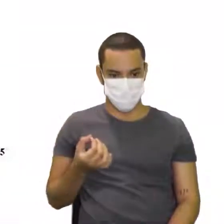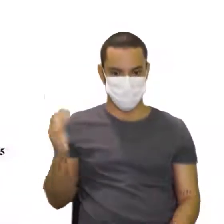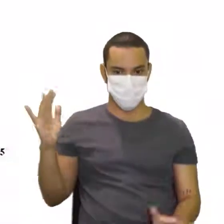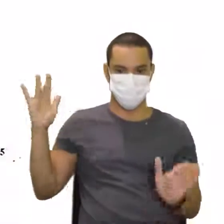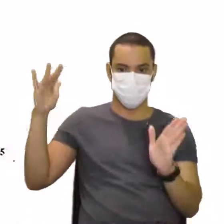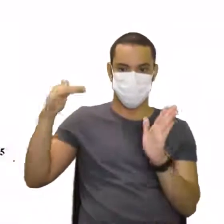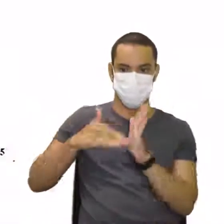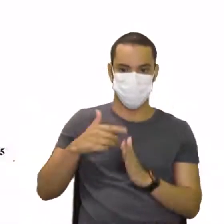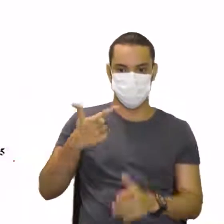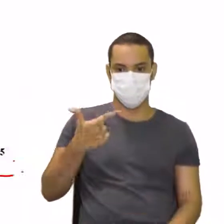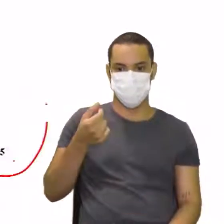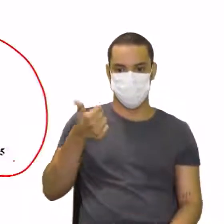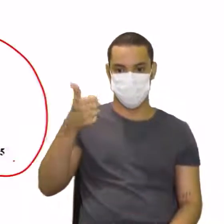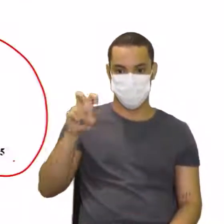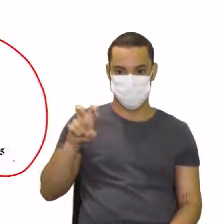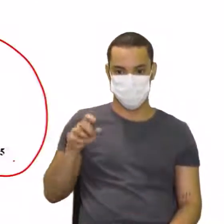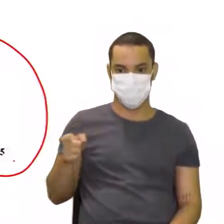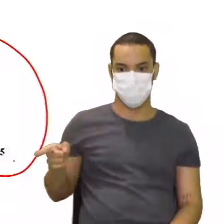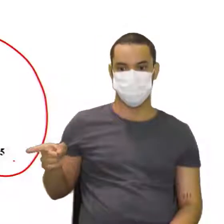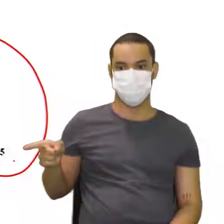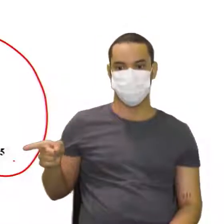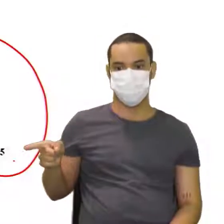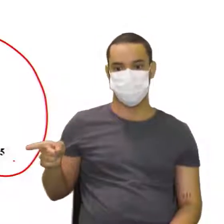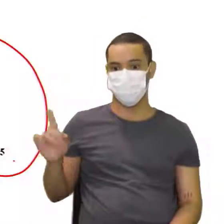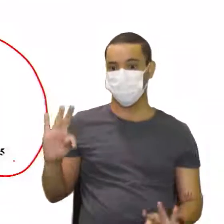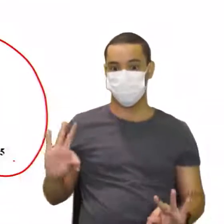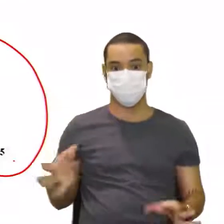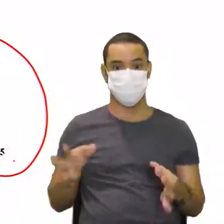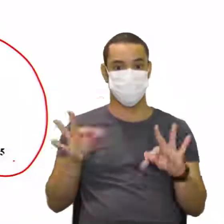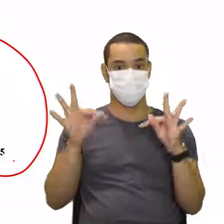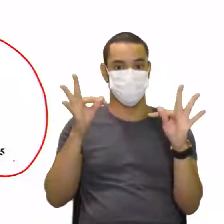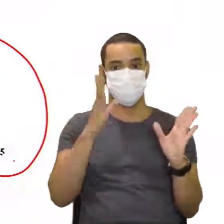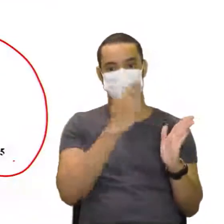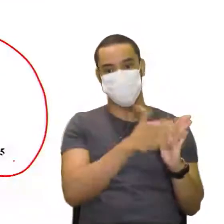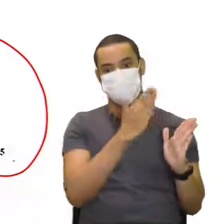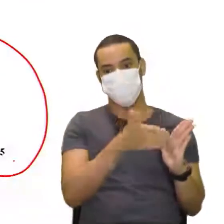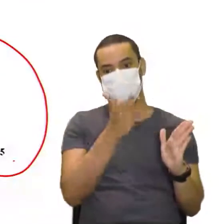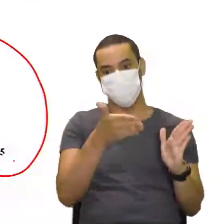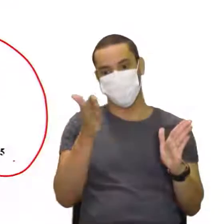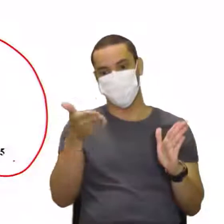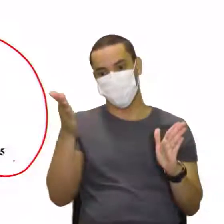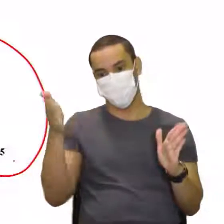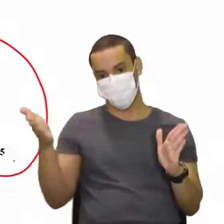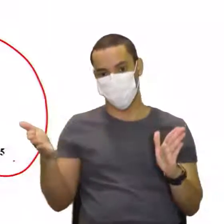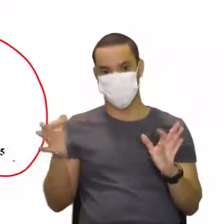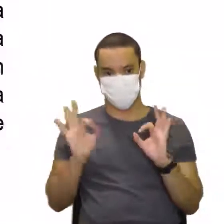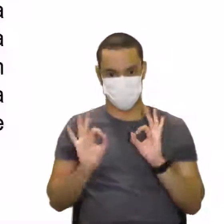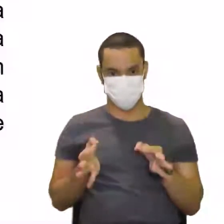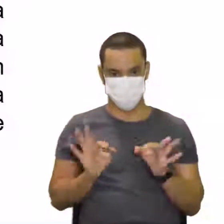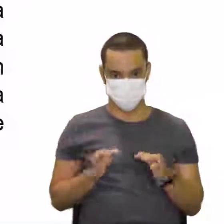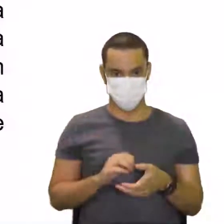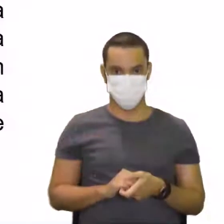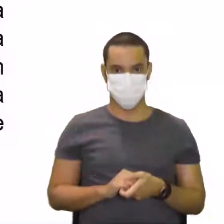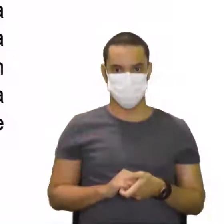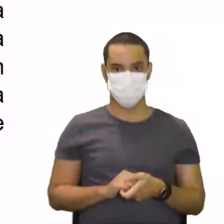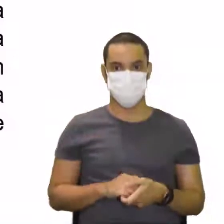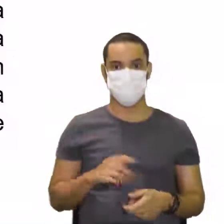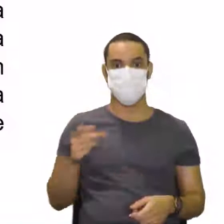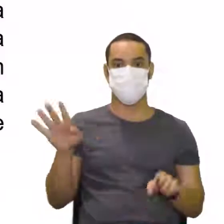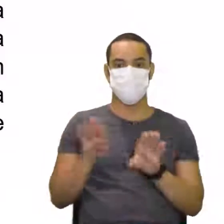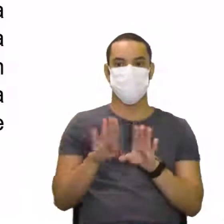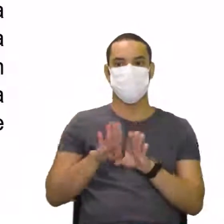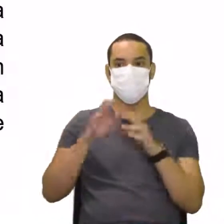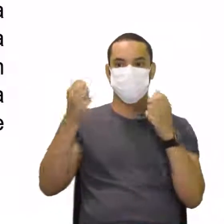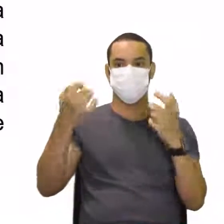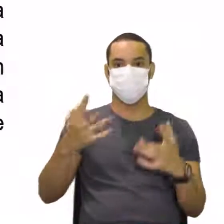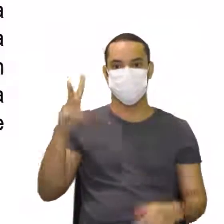até aqui 2015 com essas tecnologias aqui que nós estamos falando, né? E aqui falando de telefonia móvel